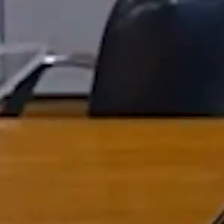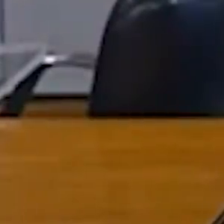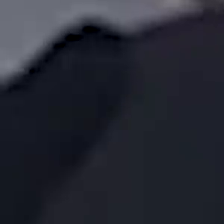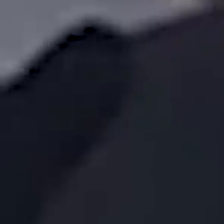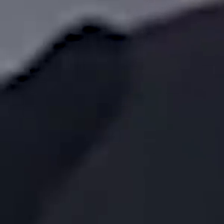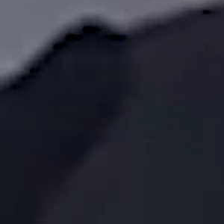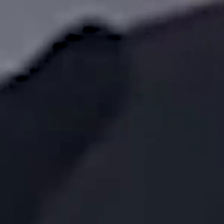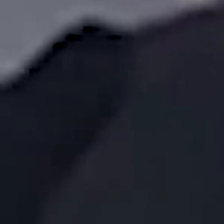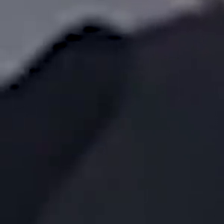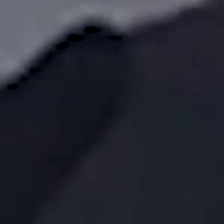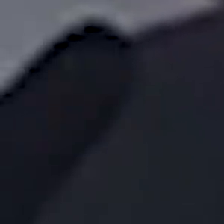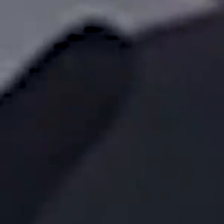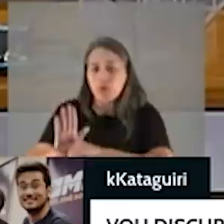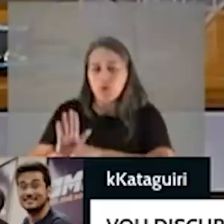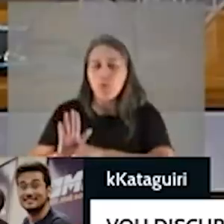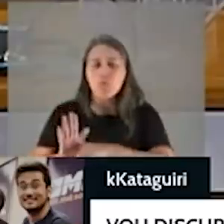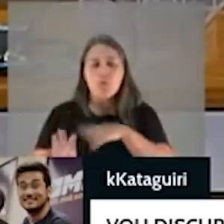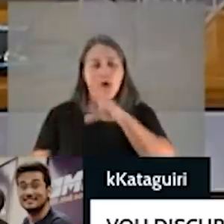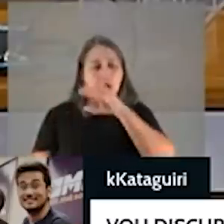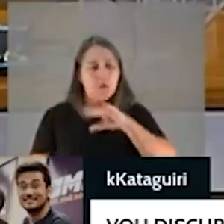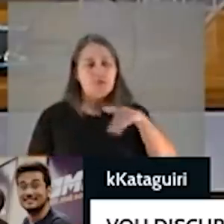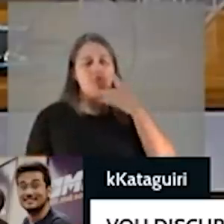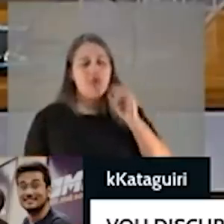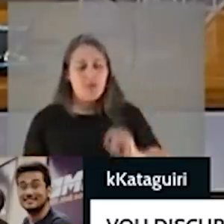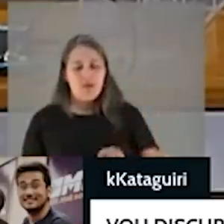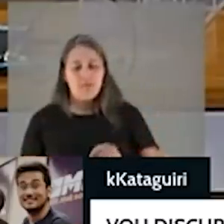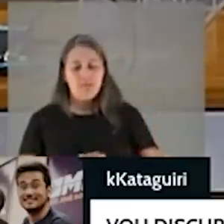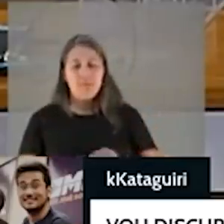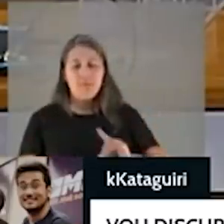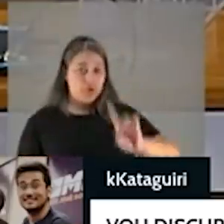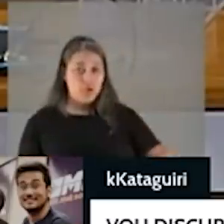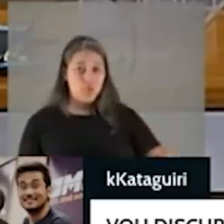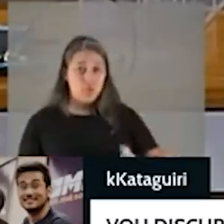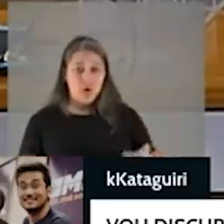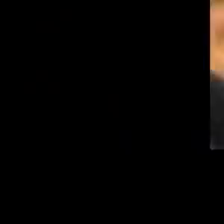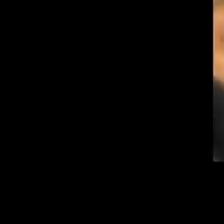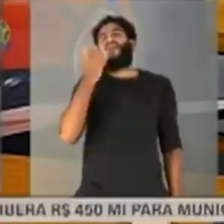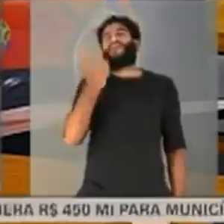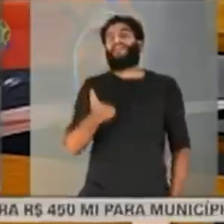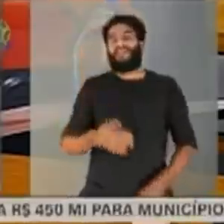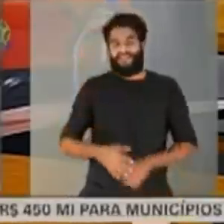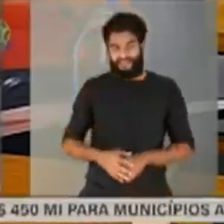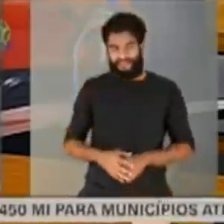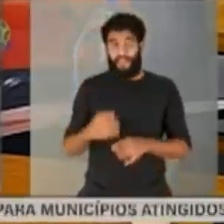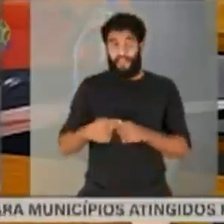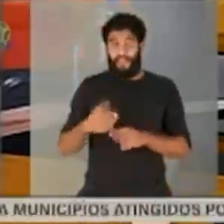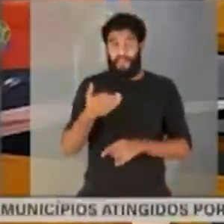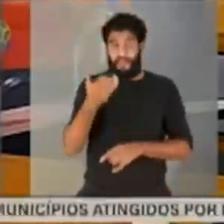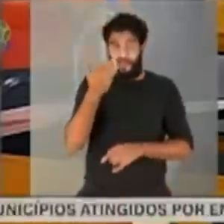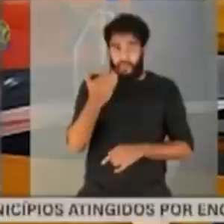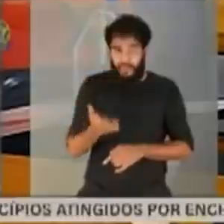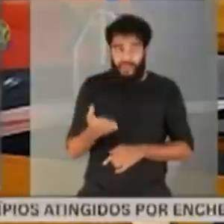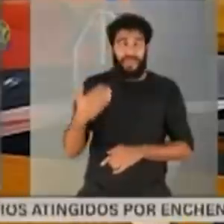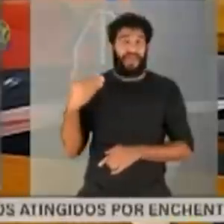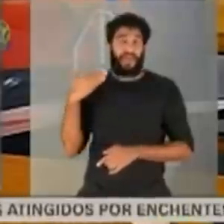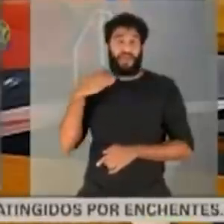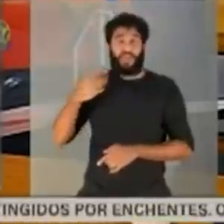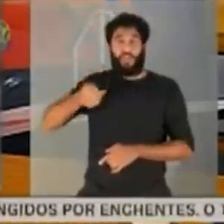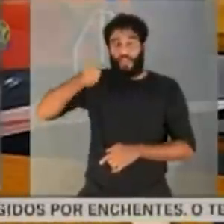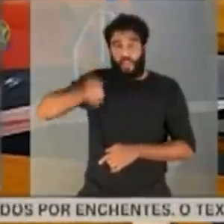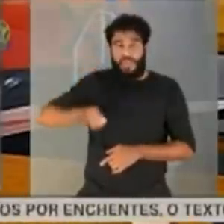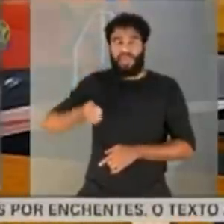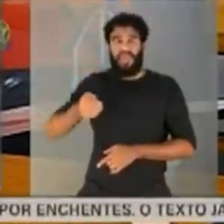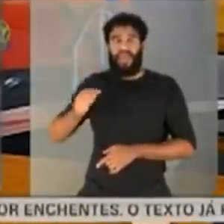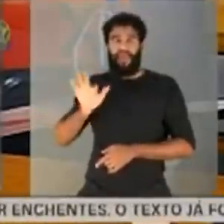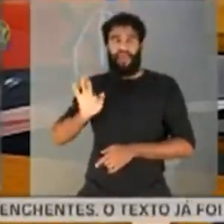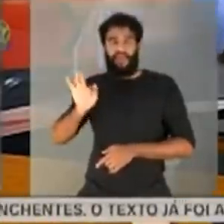conteúdo adulto eu me referia. A diretora comercial da Suze Sphere. Isso que eu me referi. O senhor saiu do cargo de juiz federal pra